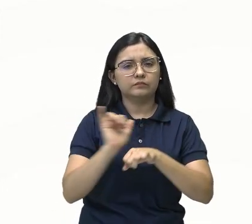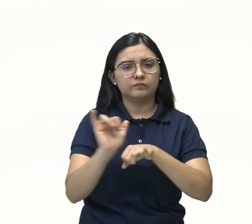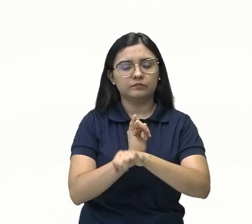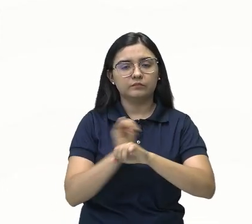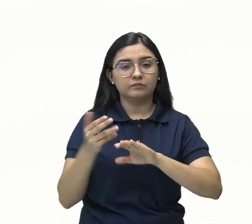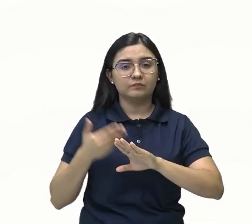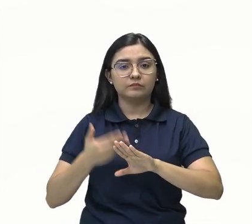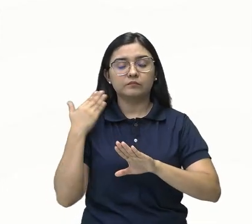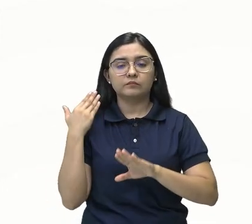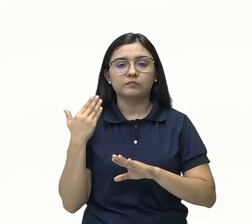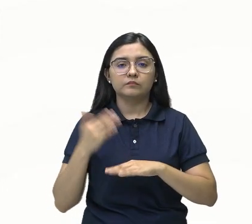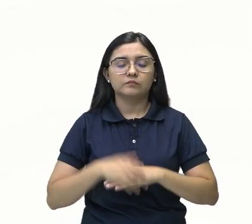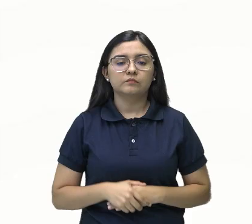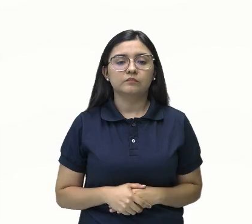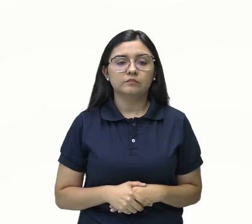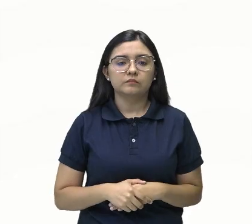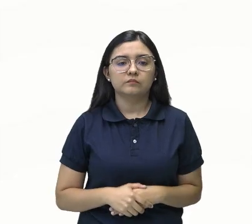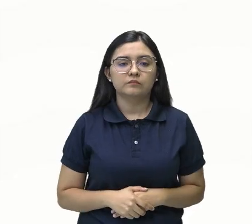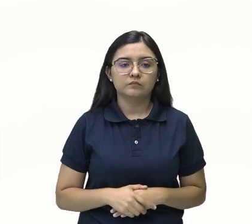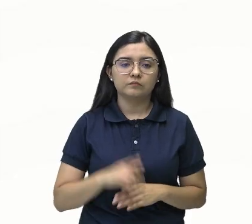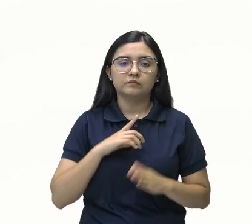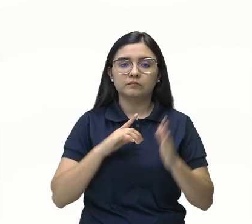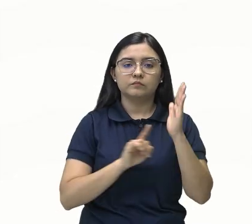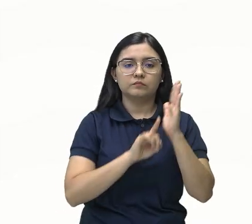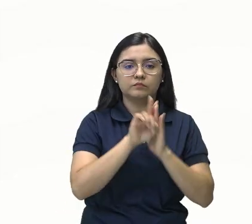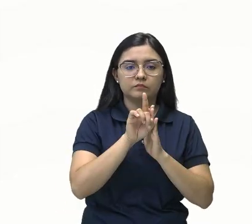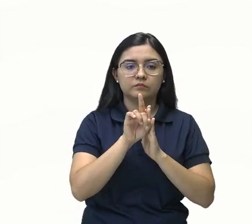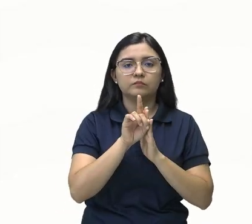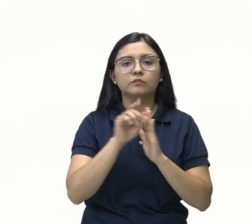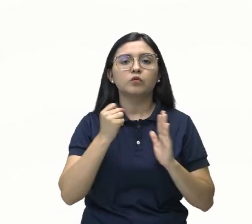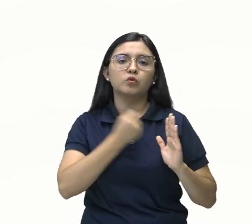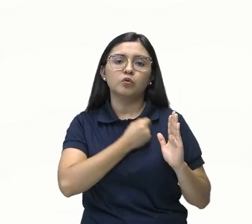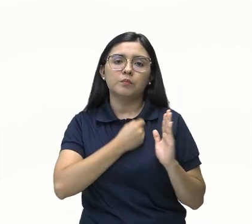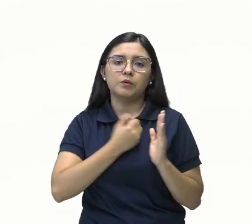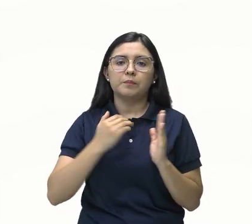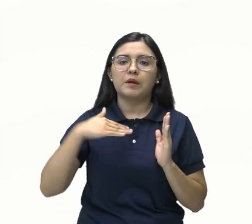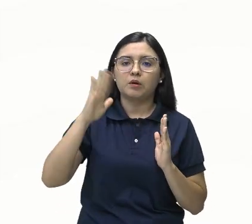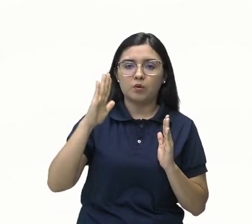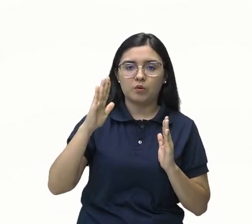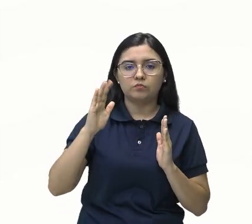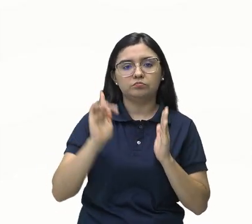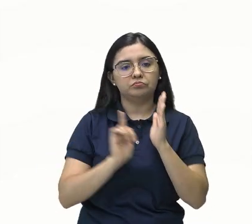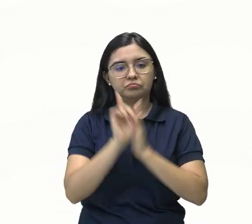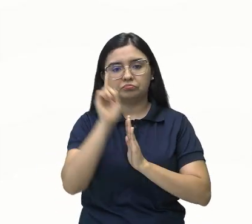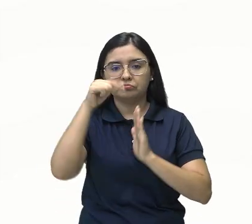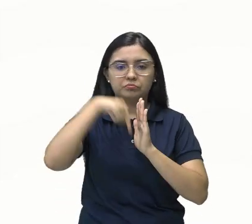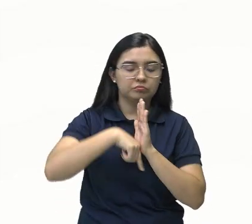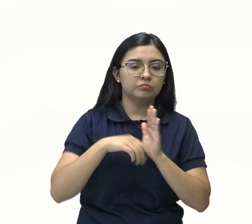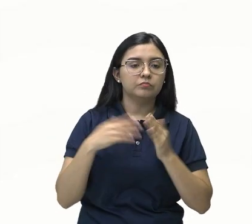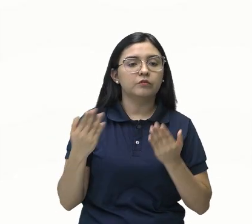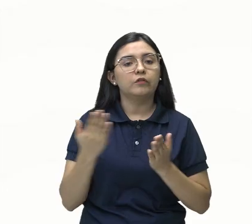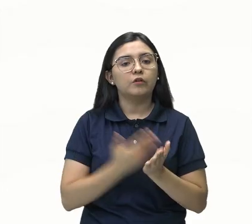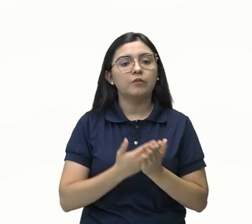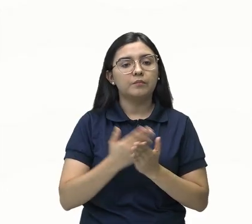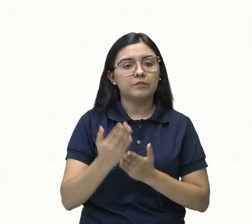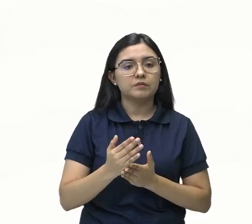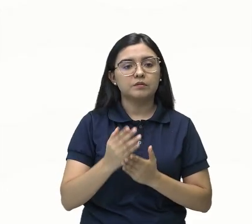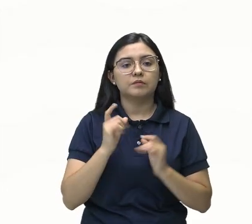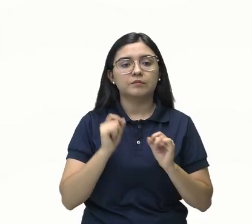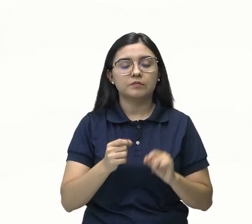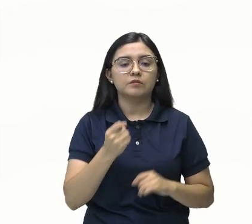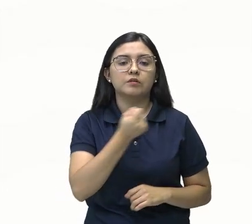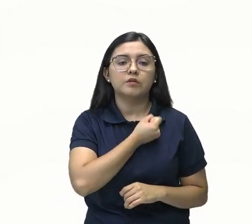é a estratégia? Colocando a ponta da seta para o número maior. Então, vamos começar aqui pela nossa grandeza, que só